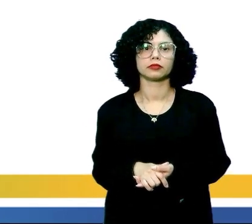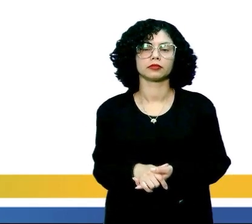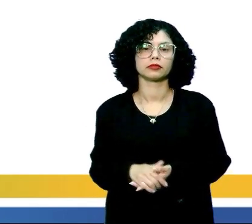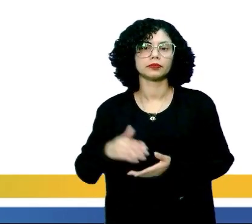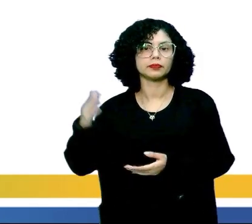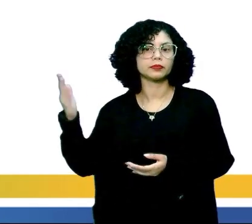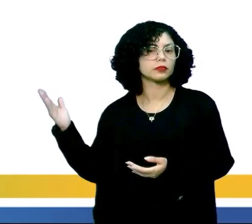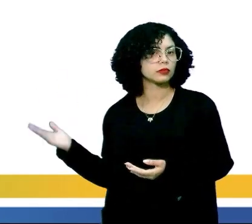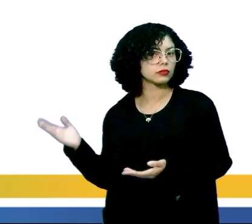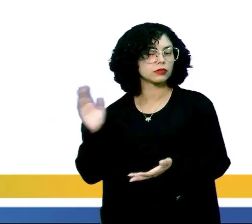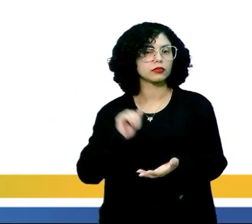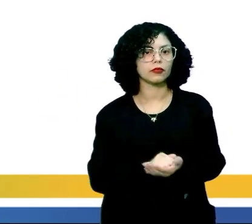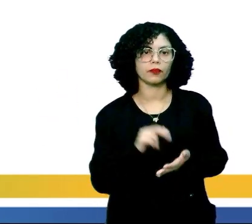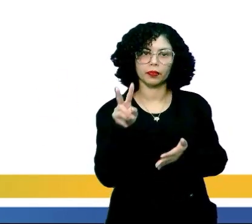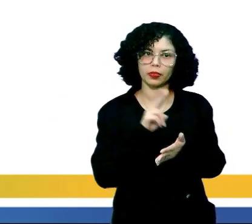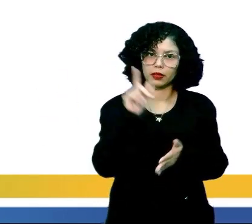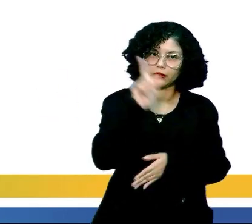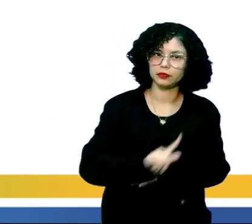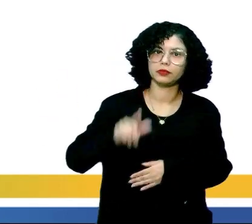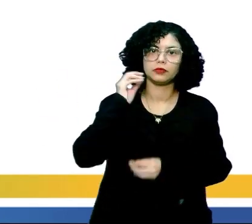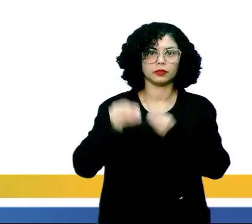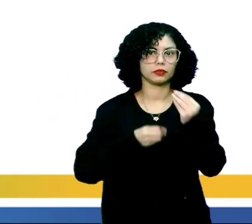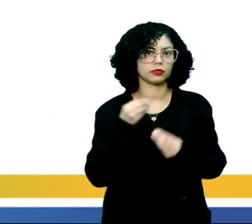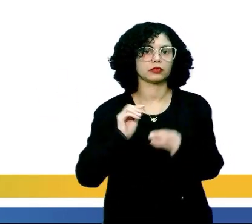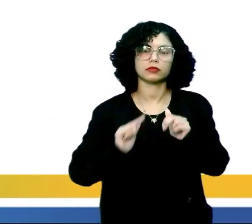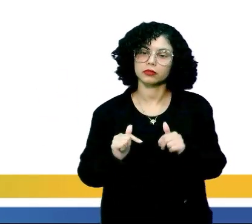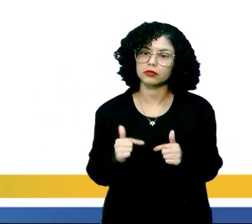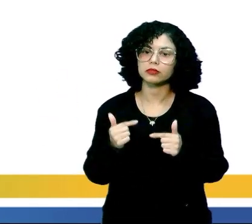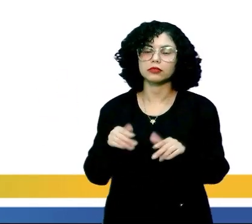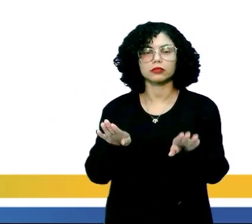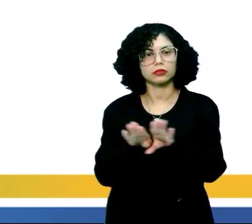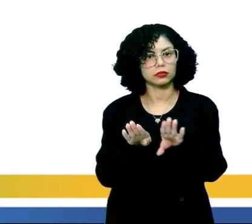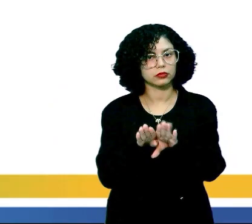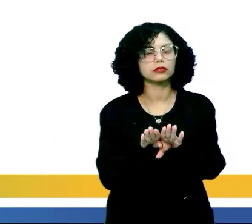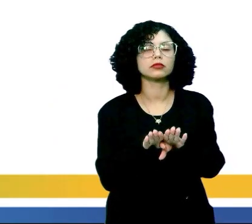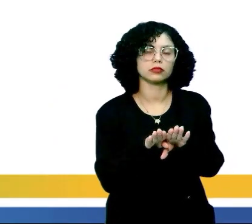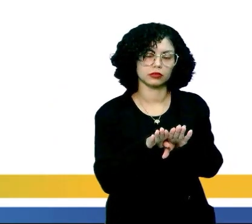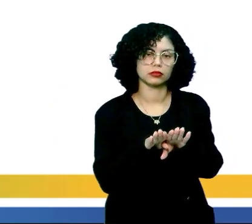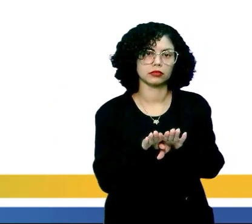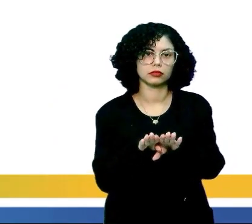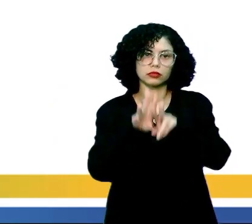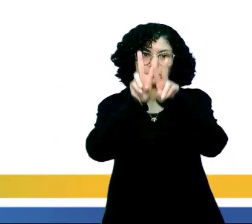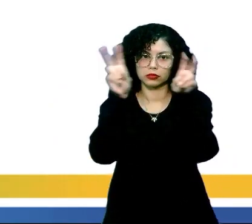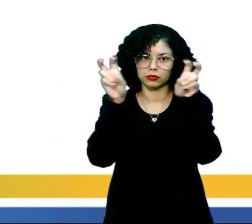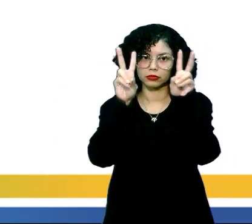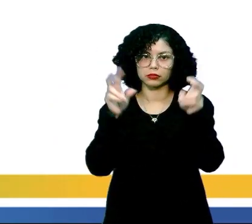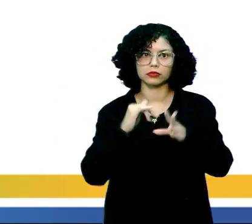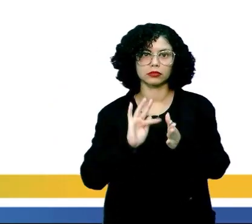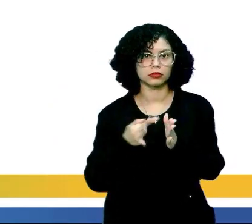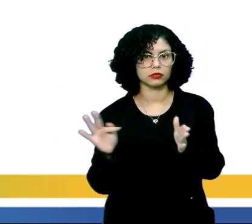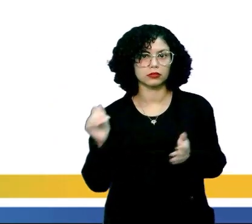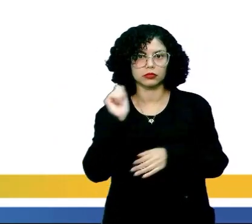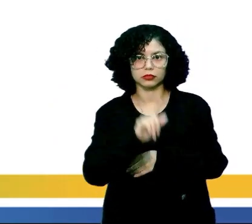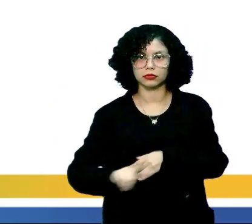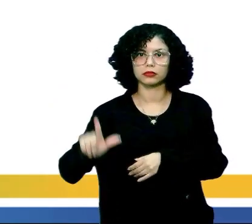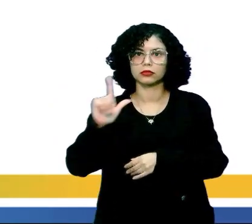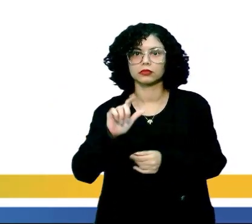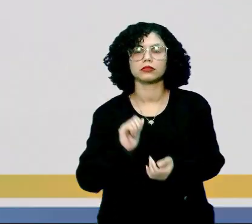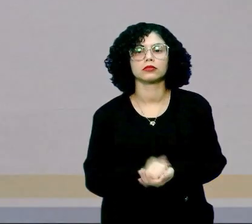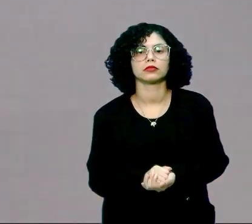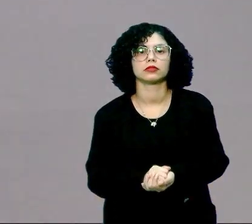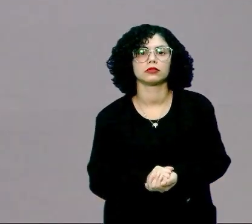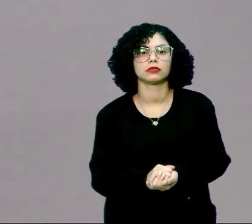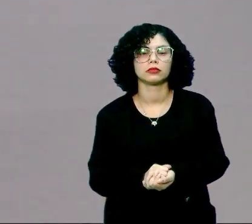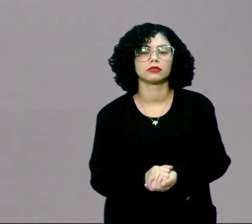E aí, a literatura como arma de combate, inclusive, é uma das principais funções da literatura,